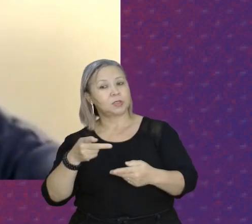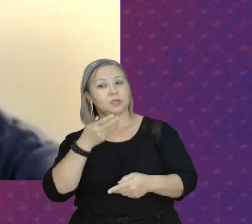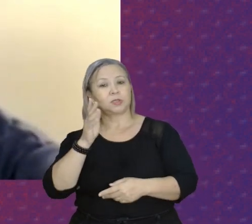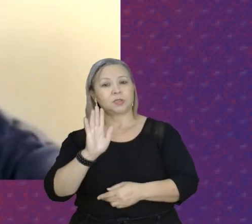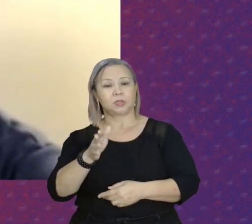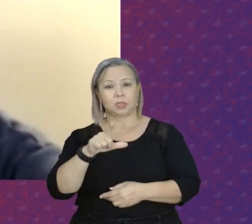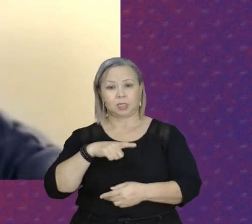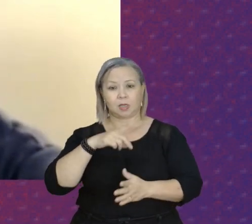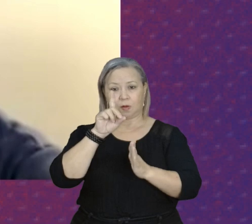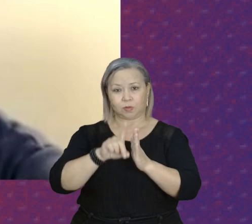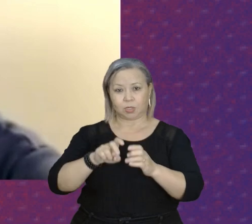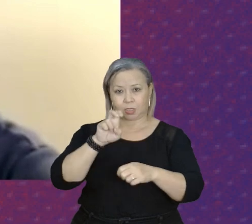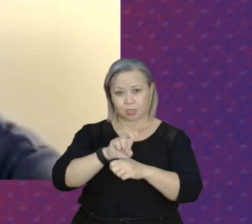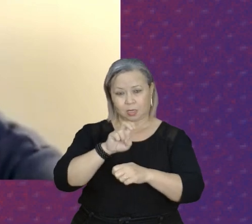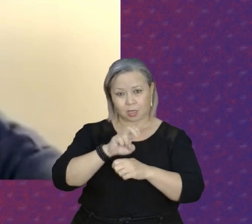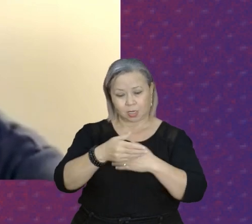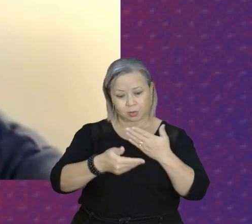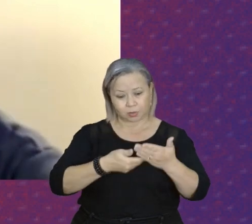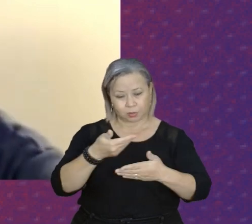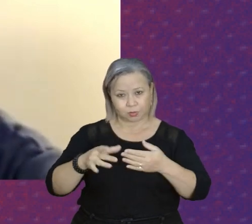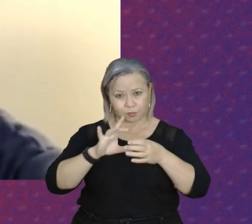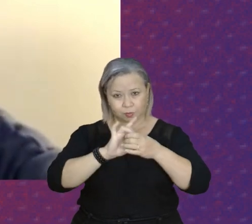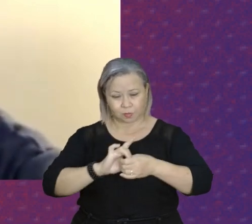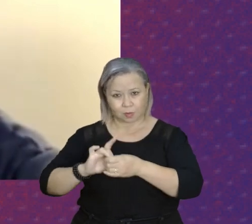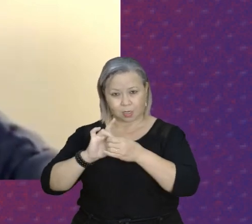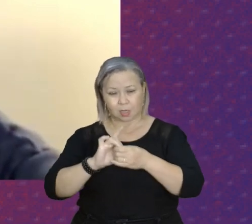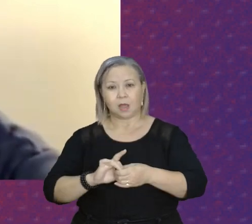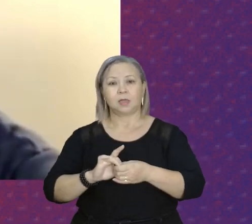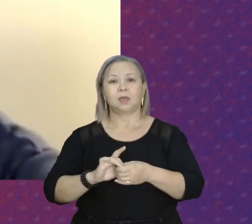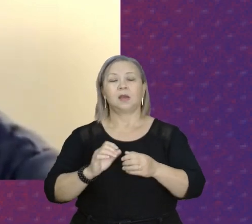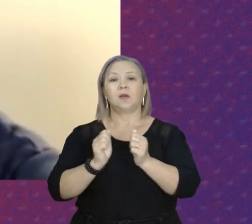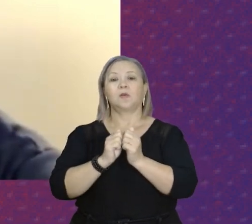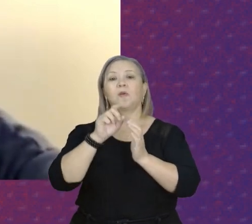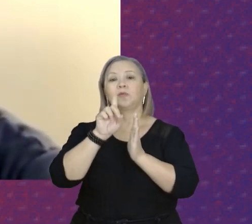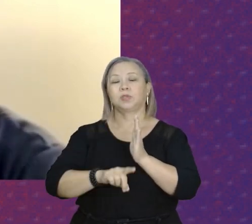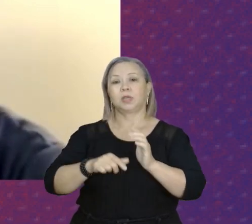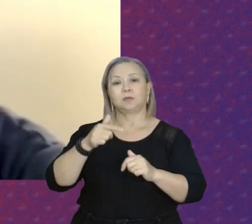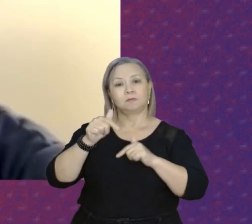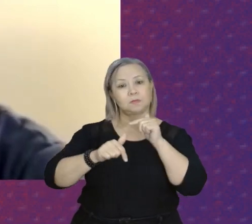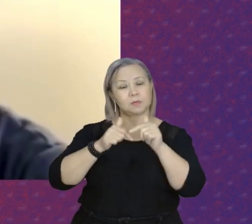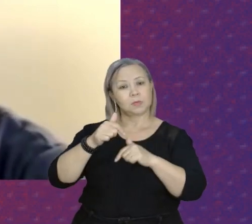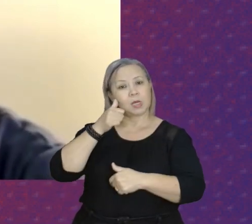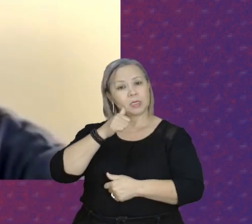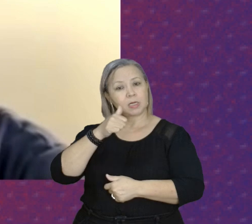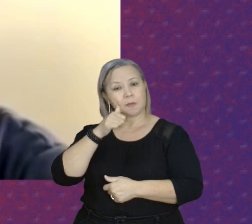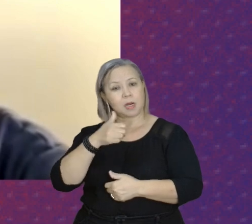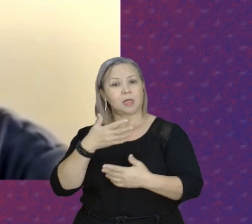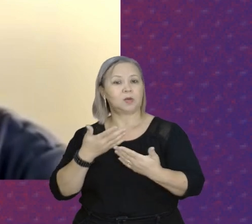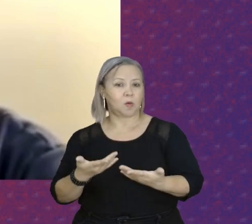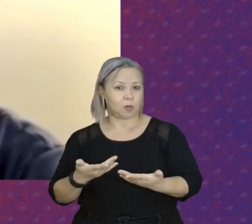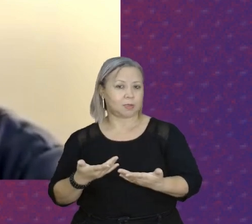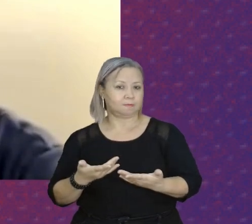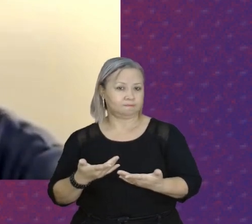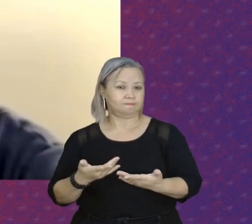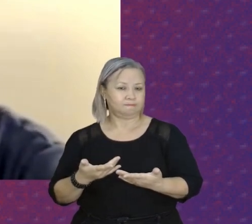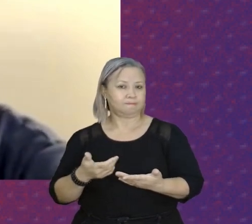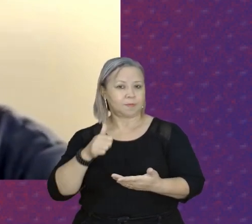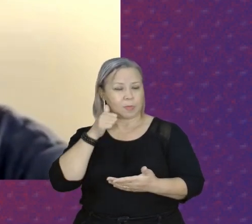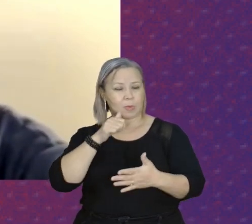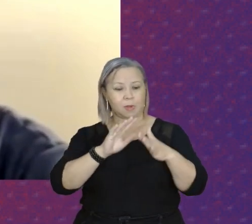o direito à creche se vinculava, né, a creche se vinculava como um direito das trabalhadoras, obviamente das trabalhadoras